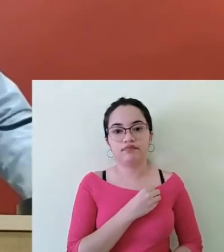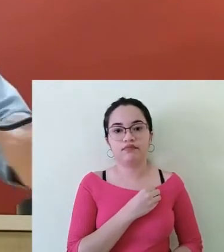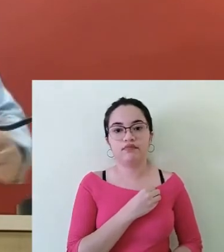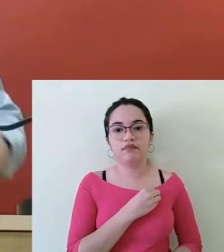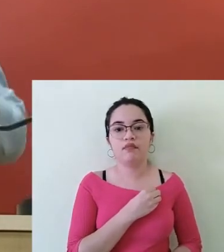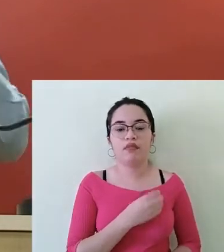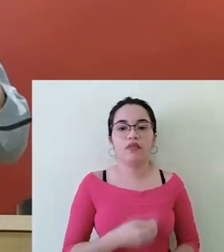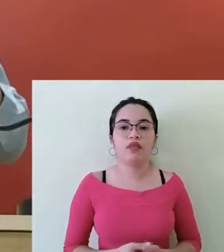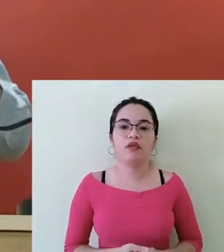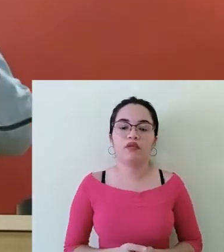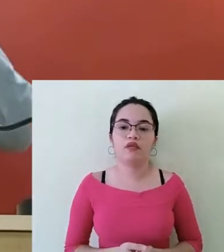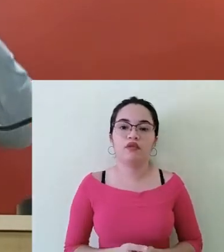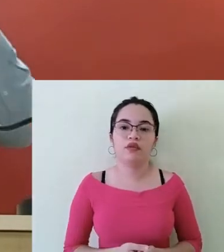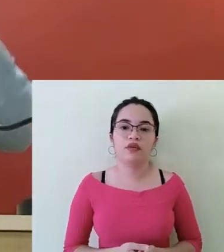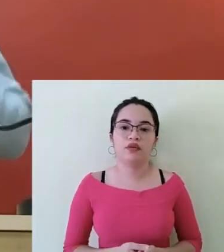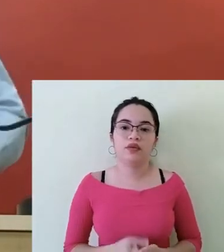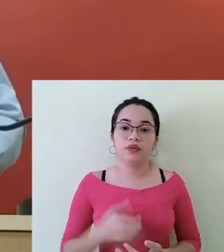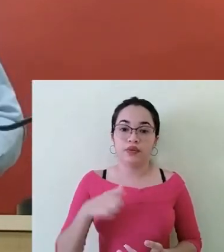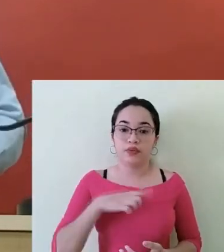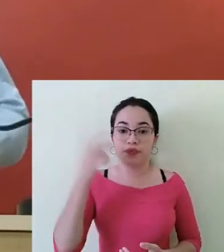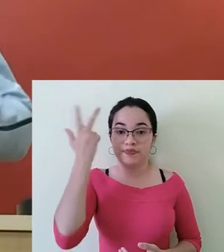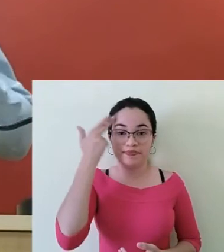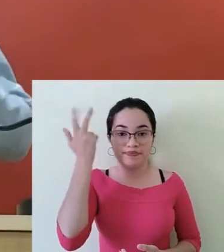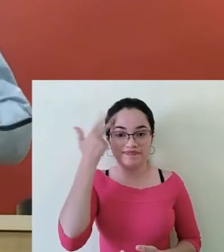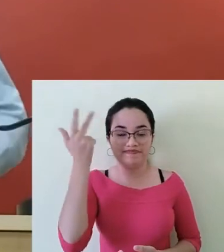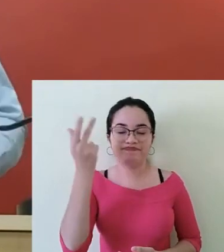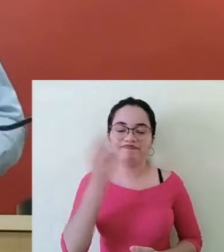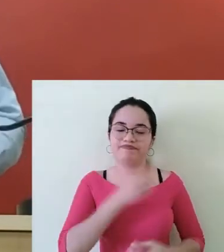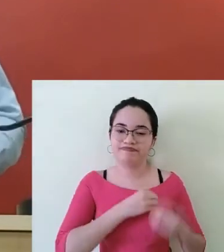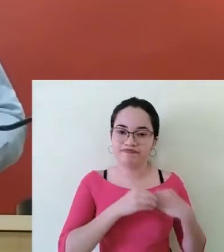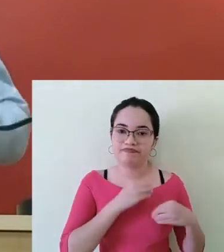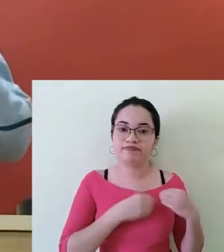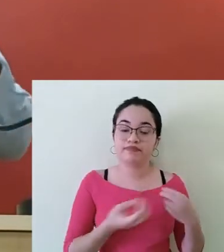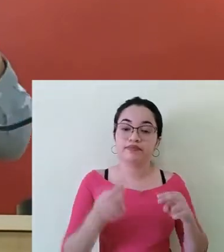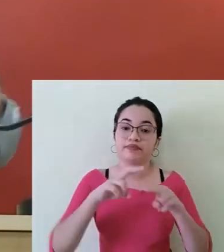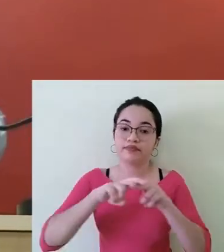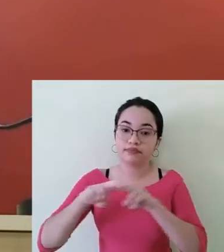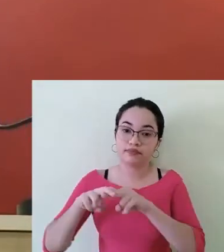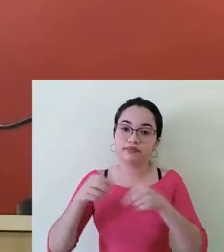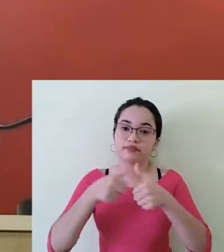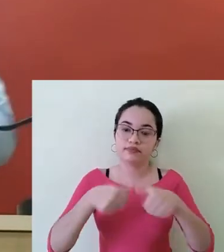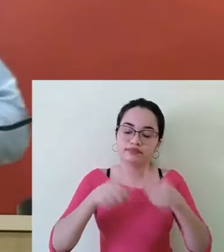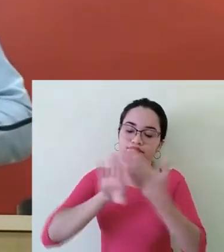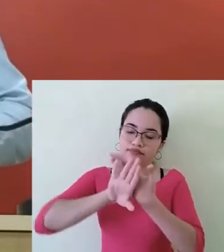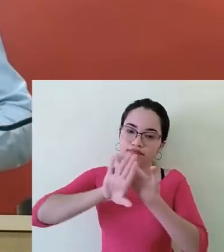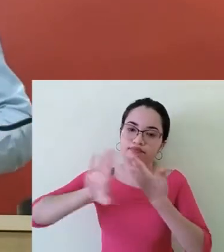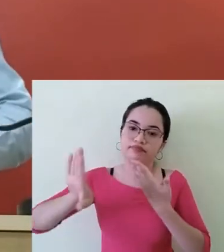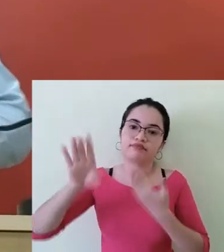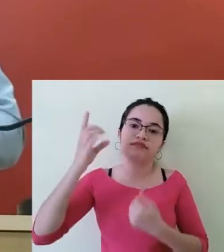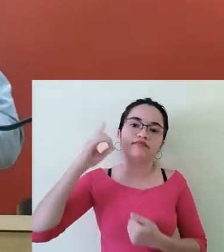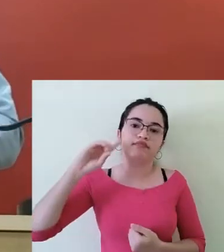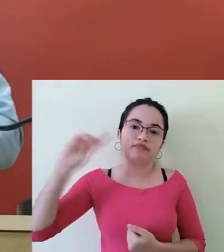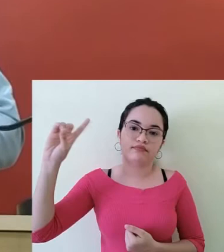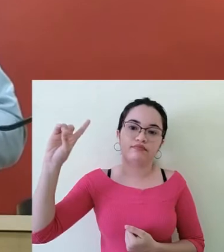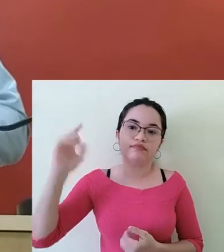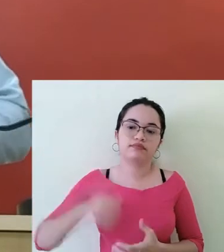transgressores, herdamos uma natureza corrompida e por isso estamos afastados